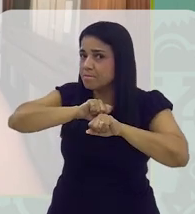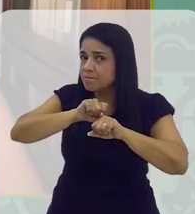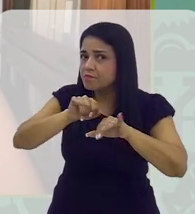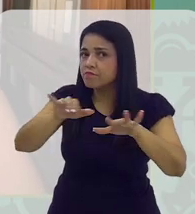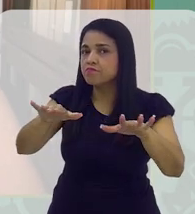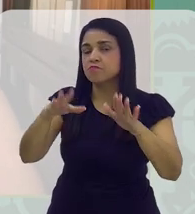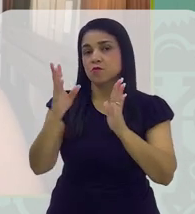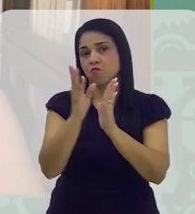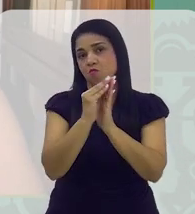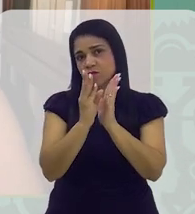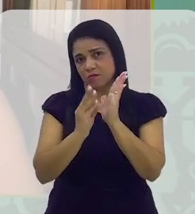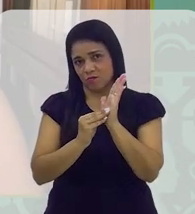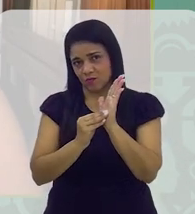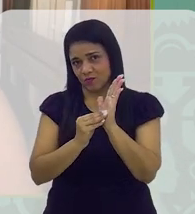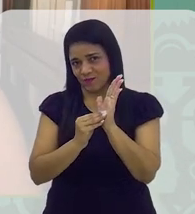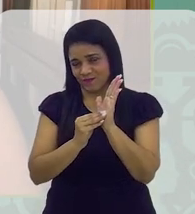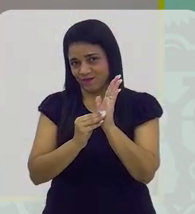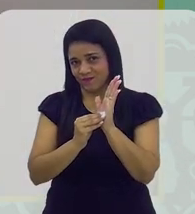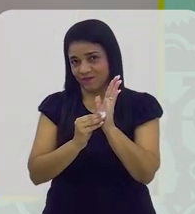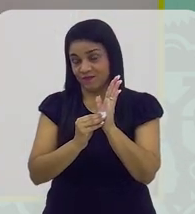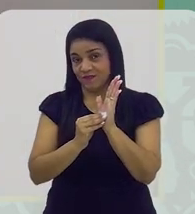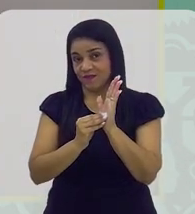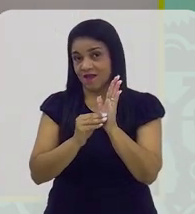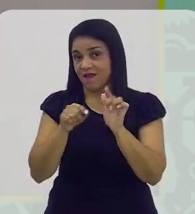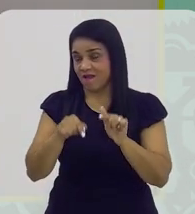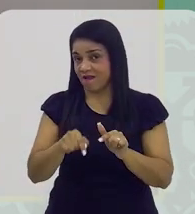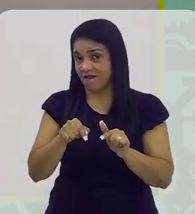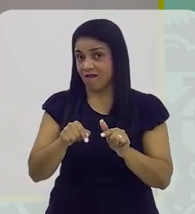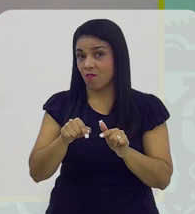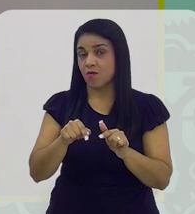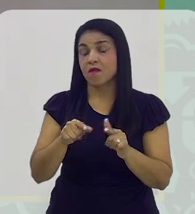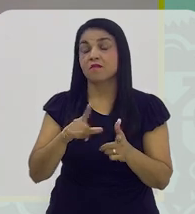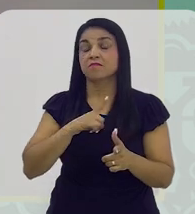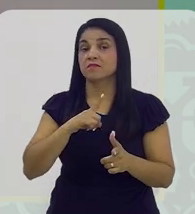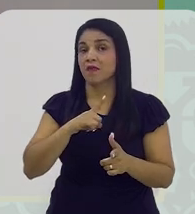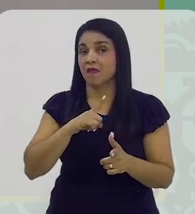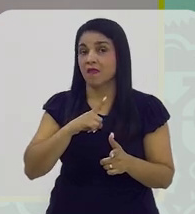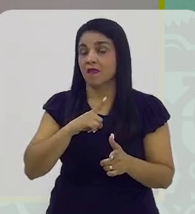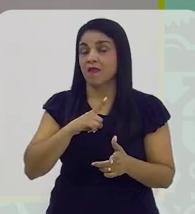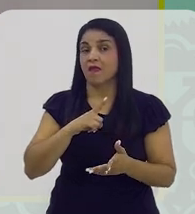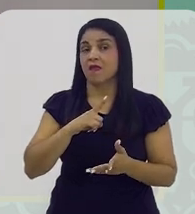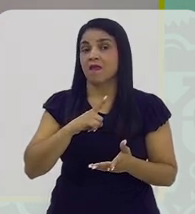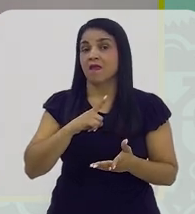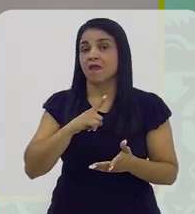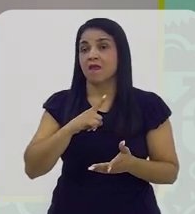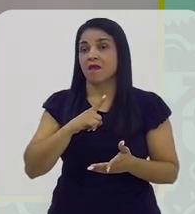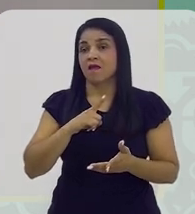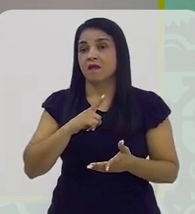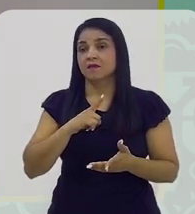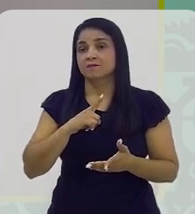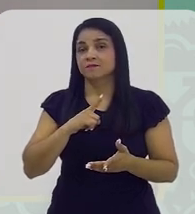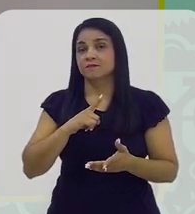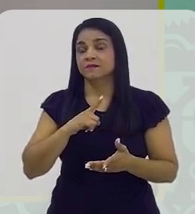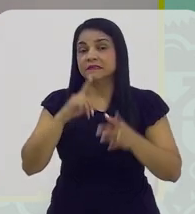na disseminação desses conteúdos. Porque a partir dessa... O que a gente tem?